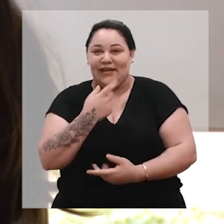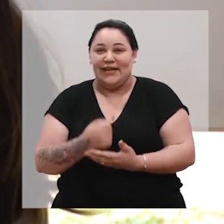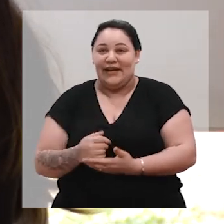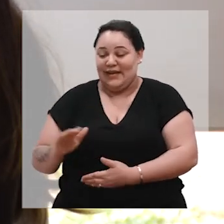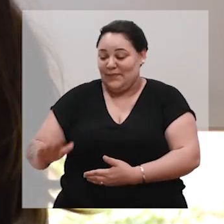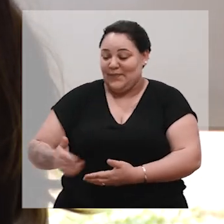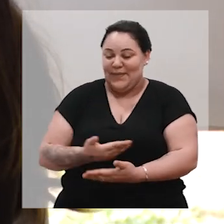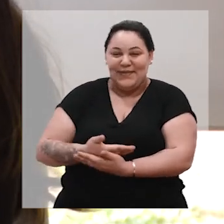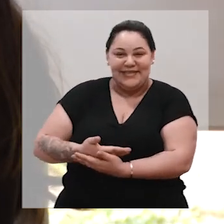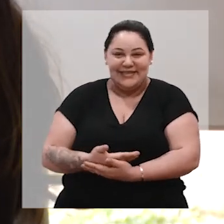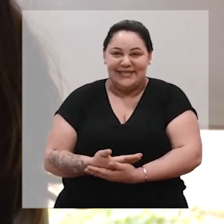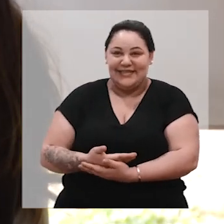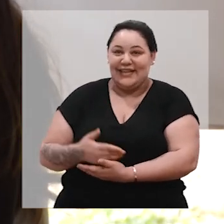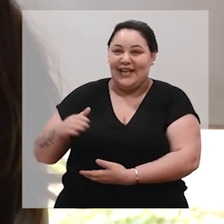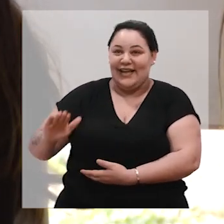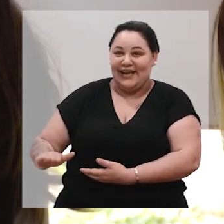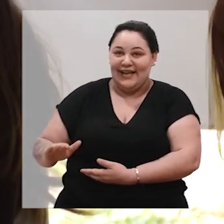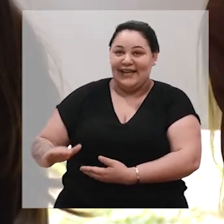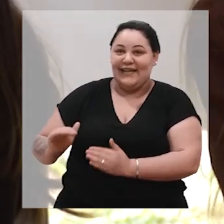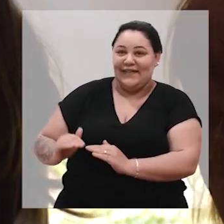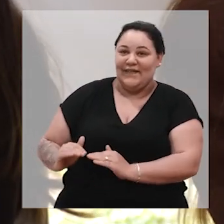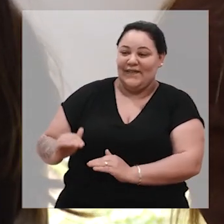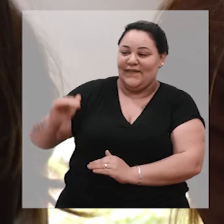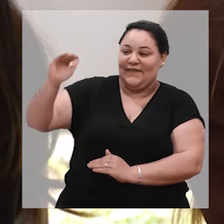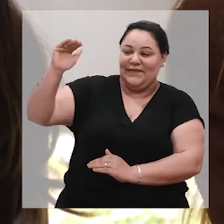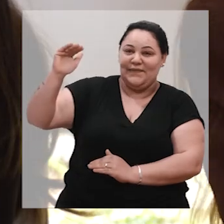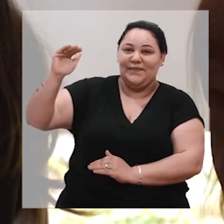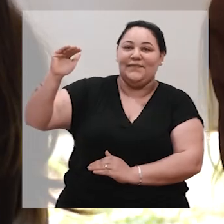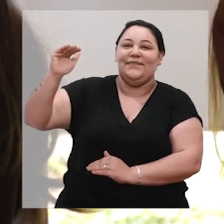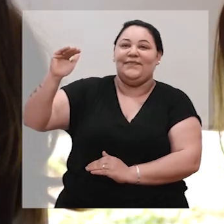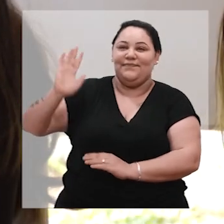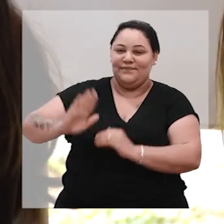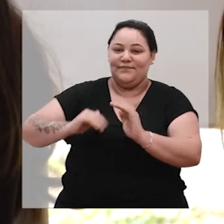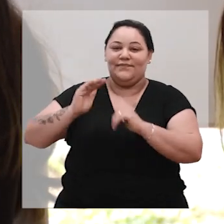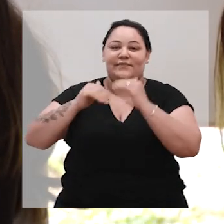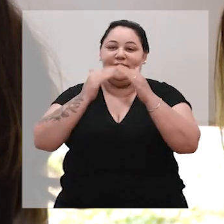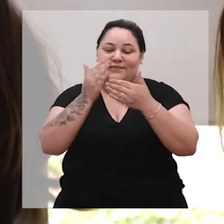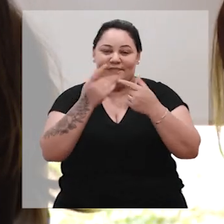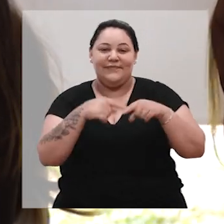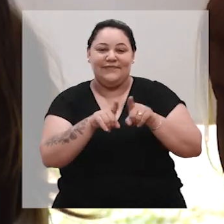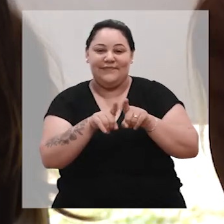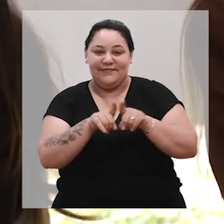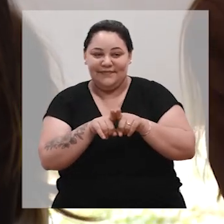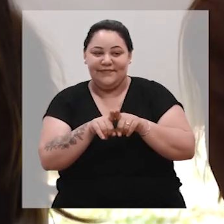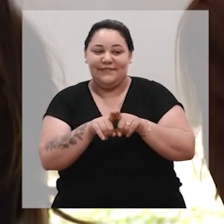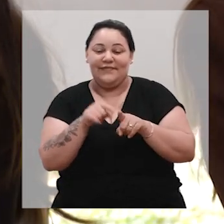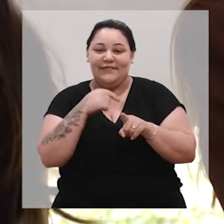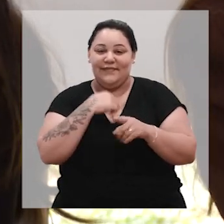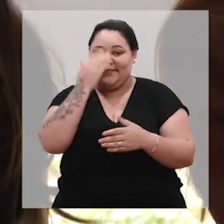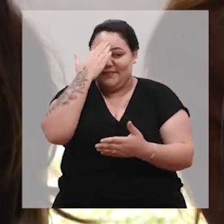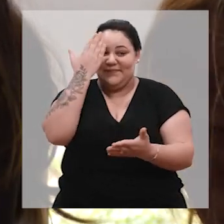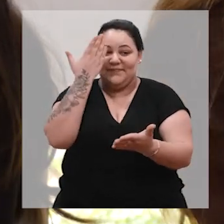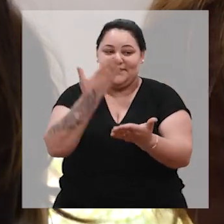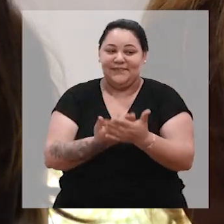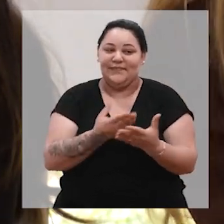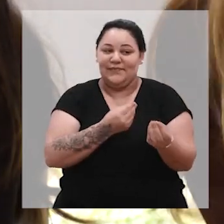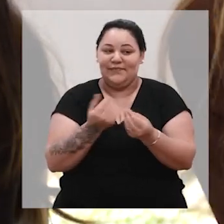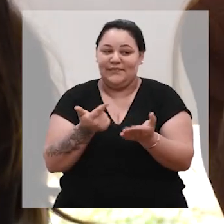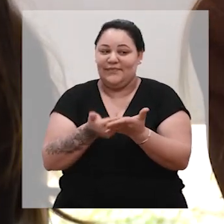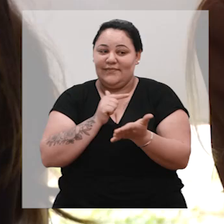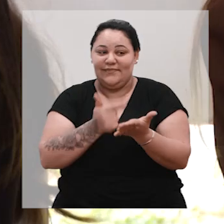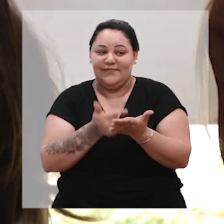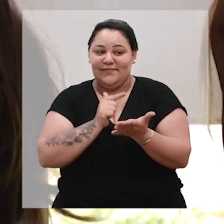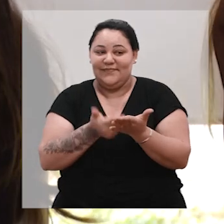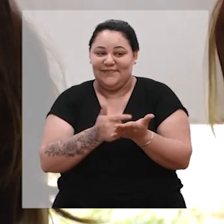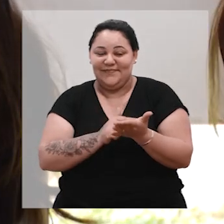Gente, o neném da Rose era assim, ó, e outro dia tá enorme. É a evolução, né? E aposto que muitos livros aconteceram nesse